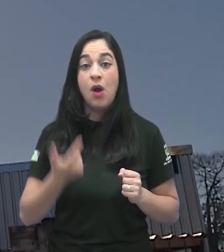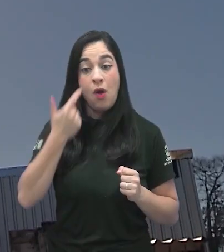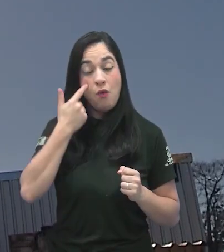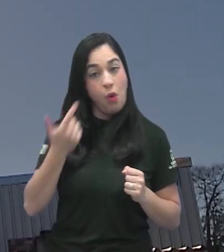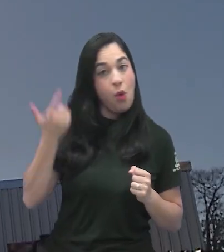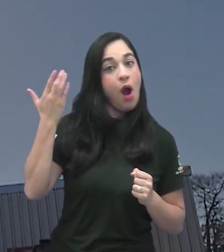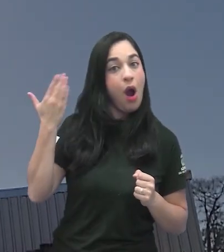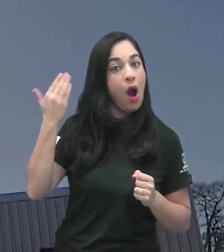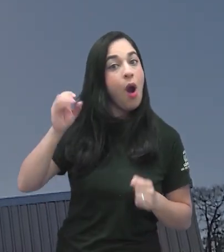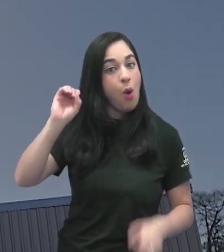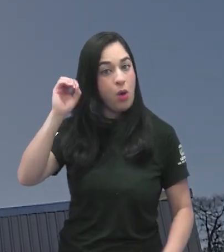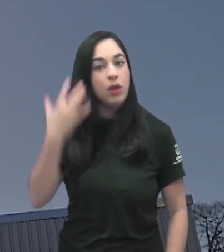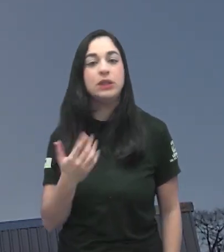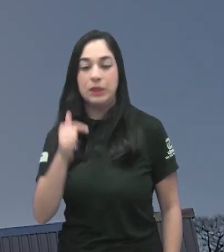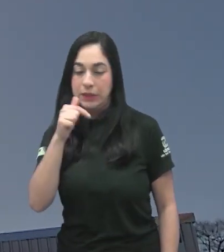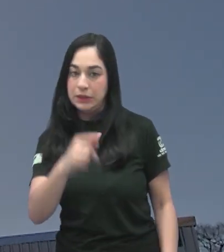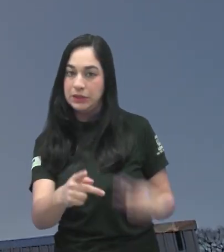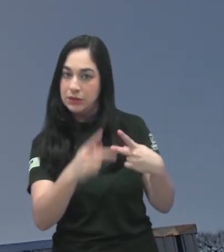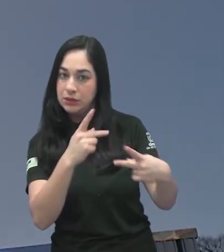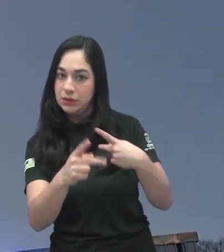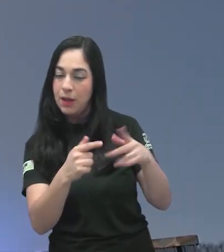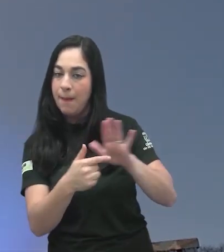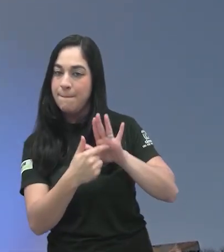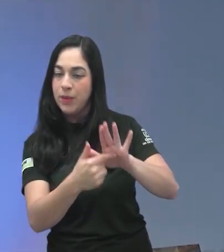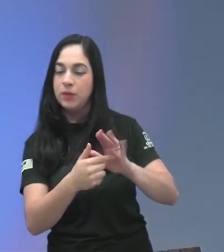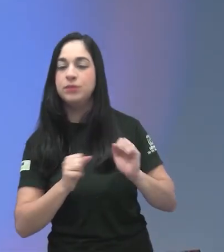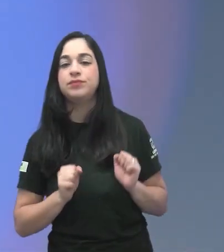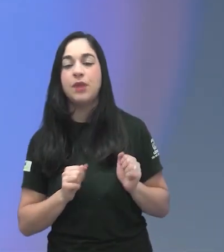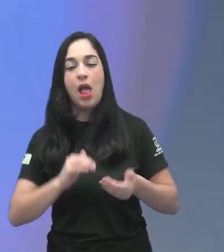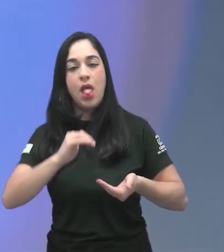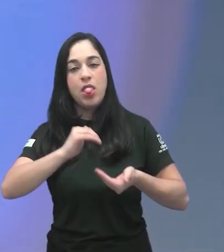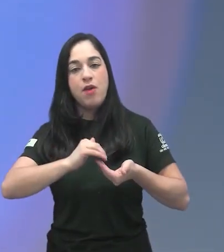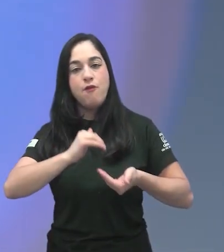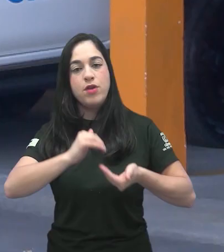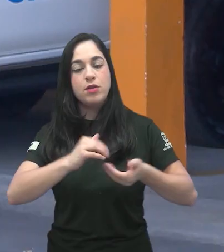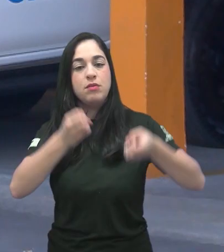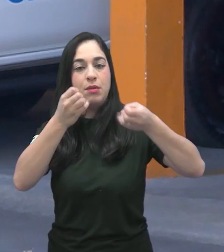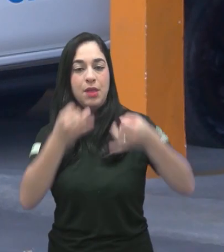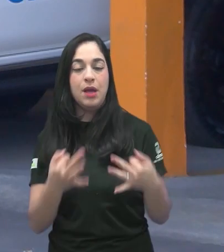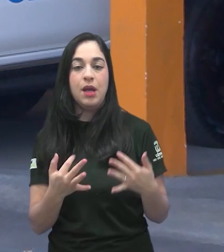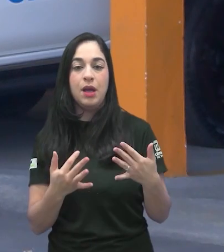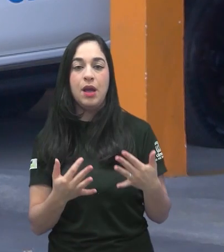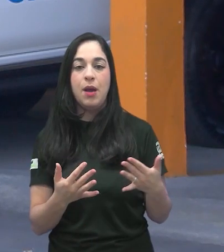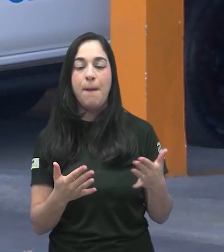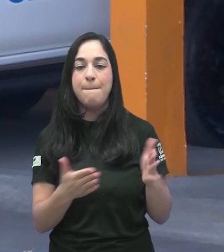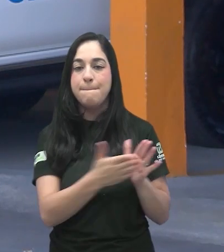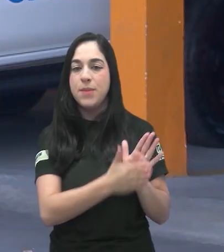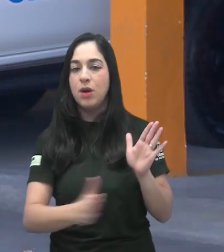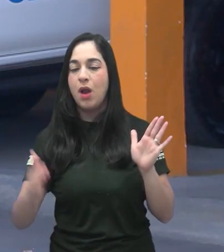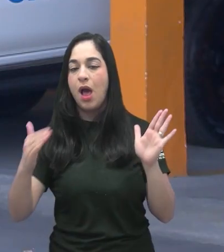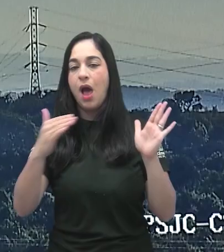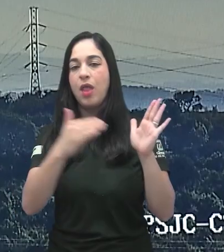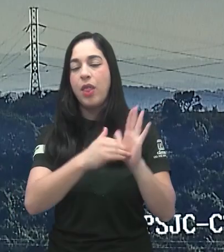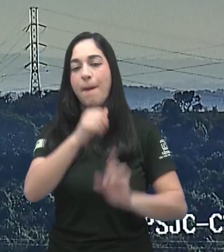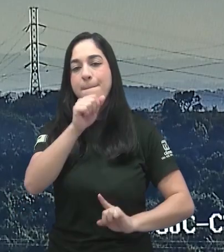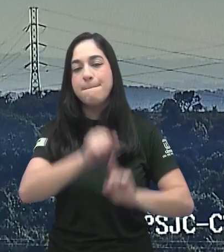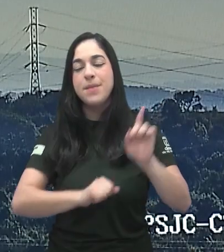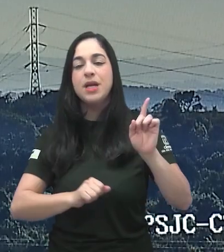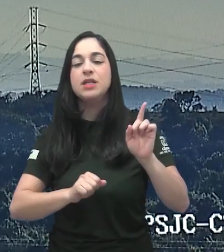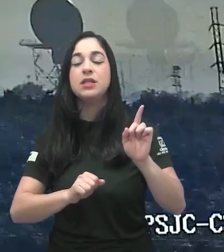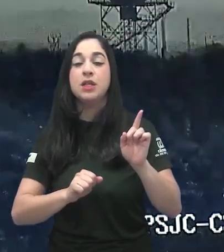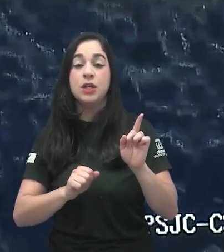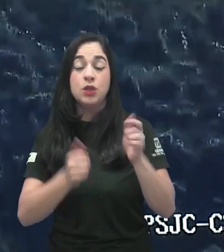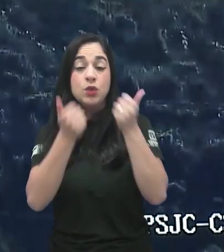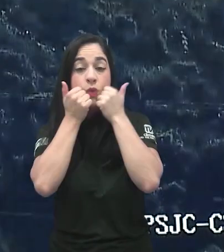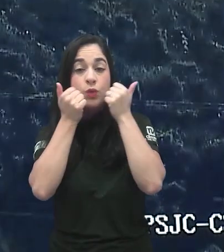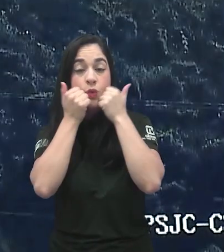caso da Vila Tatetuba reflete um cenário preocupante em São José dos Campos. Segundo a Defesa Civil, até julho, foram